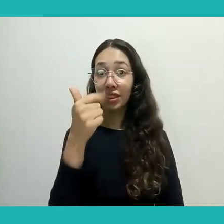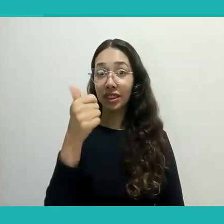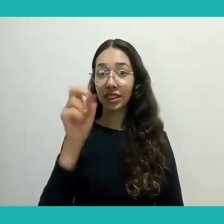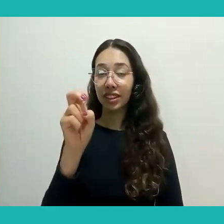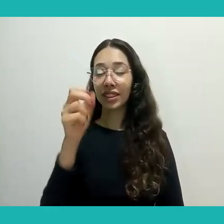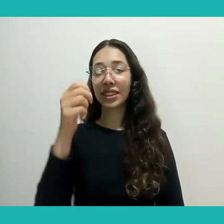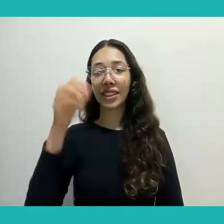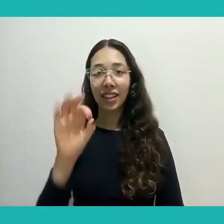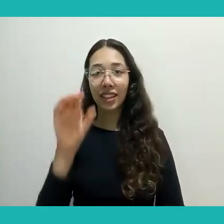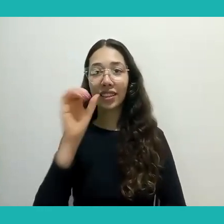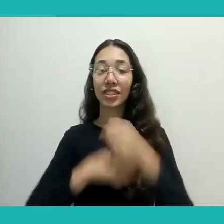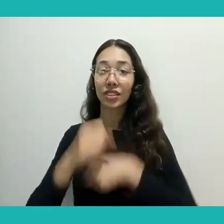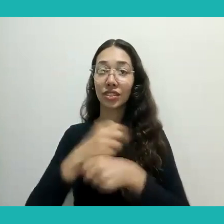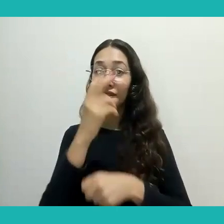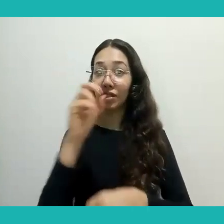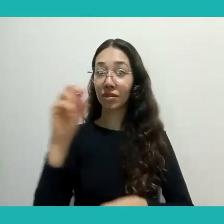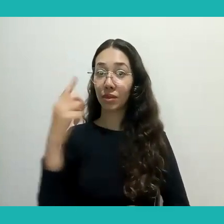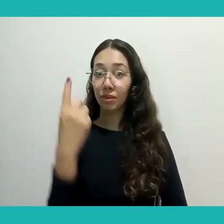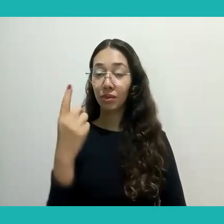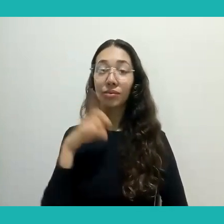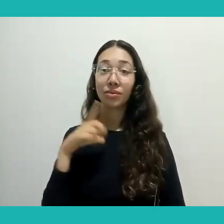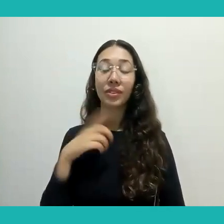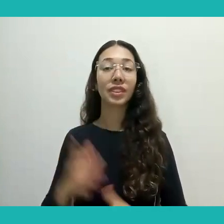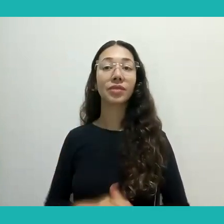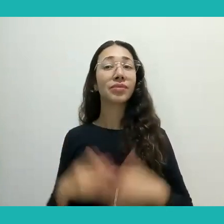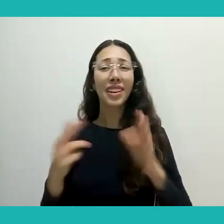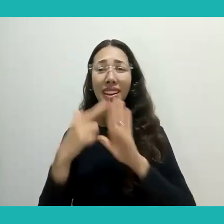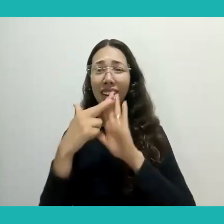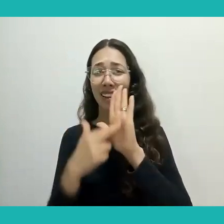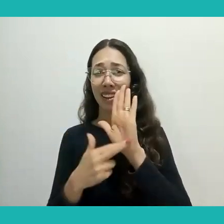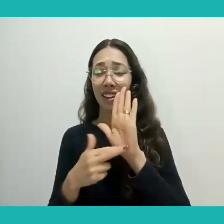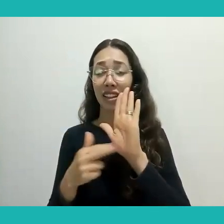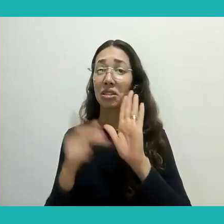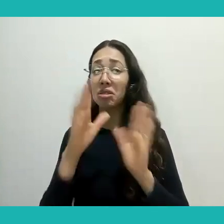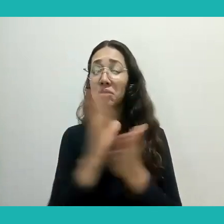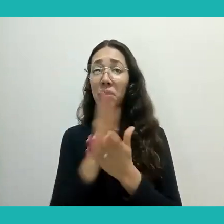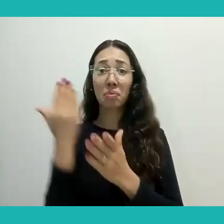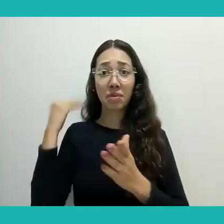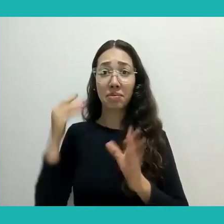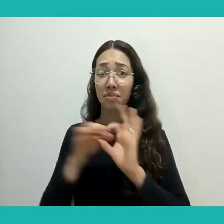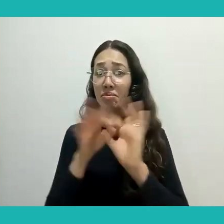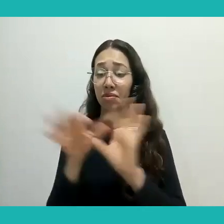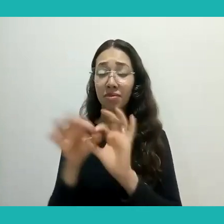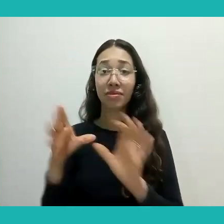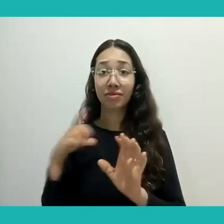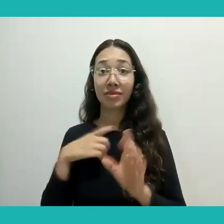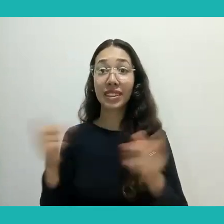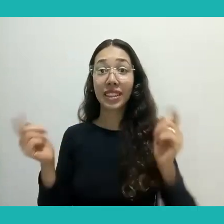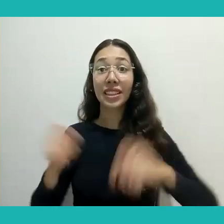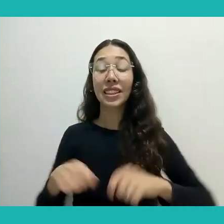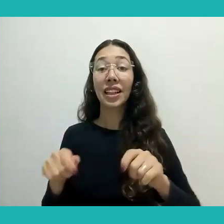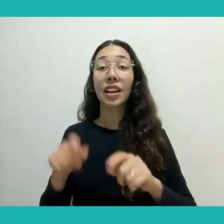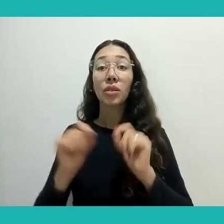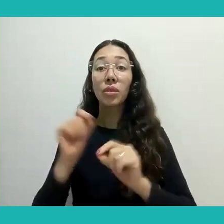de 2001. E essas regras mais permissivas da redação original, elas previam, por exemplo, que